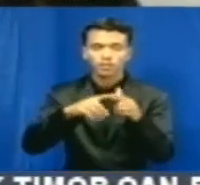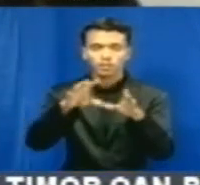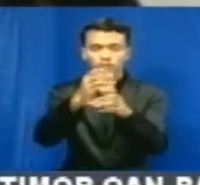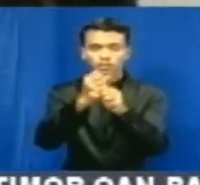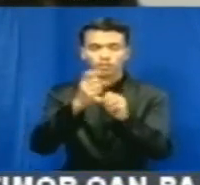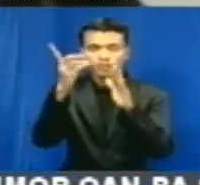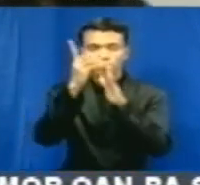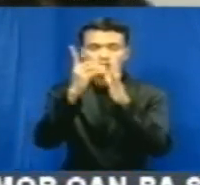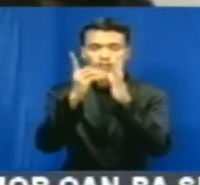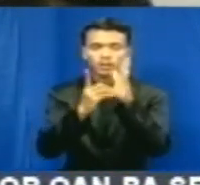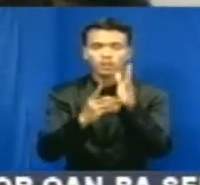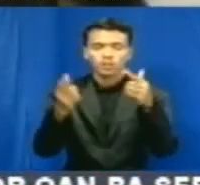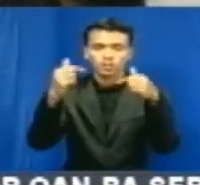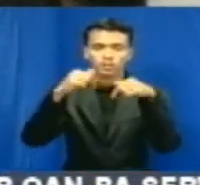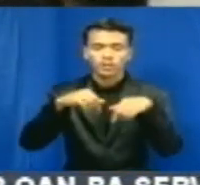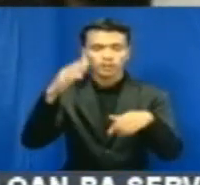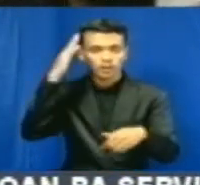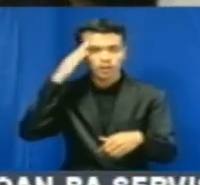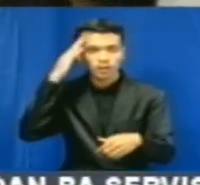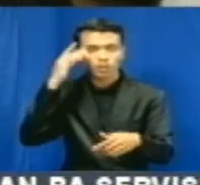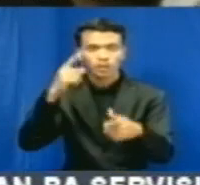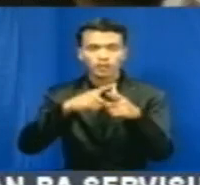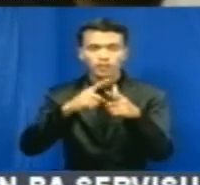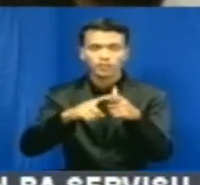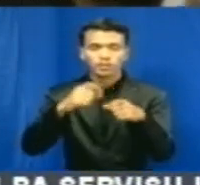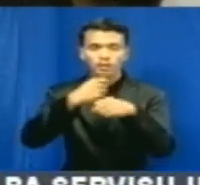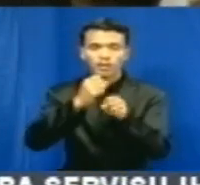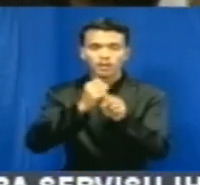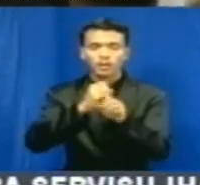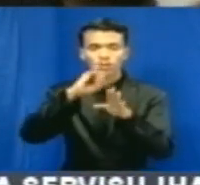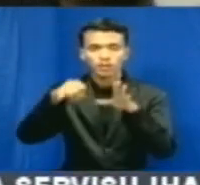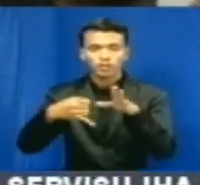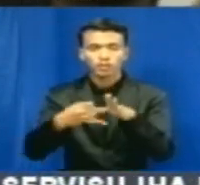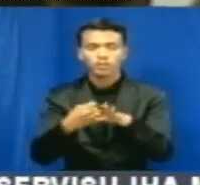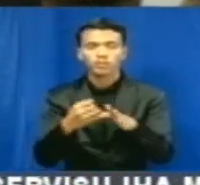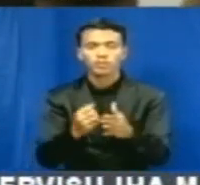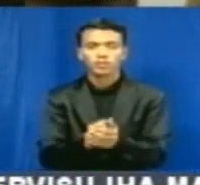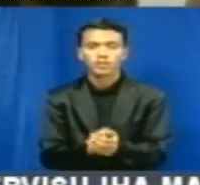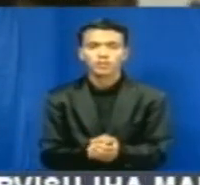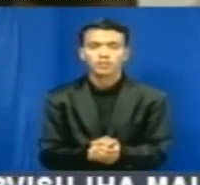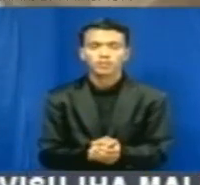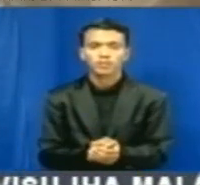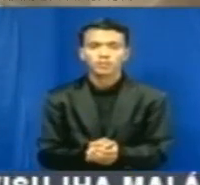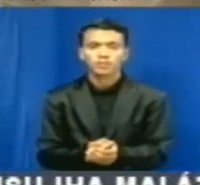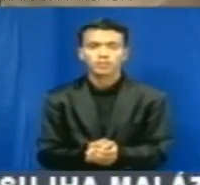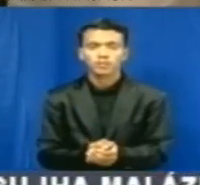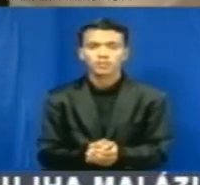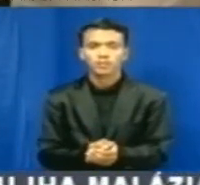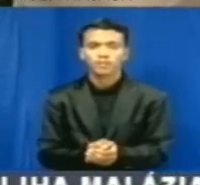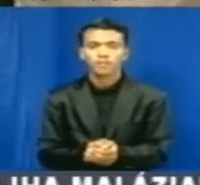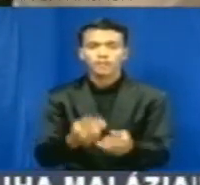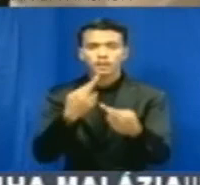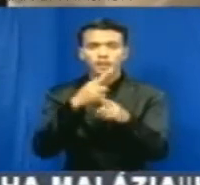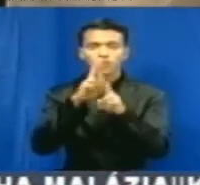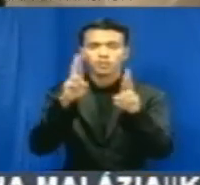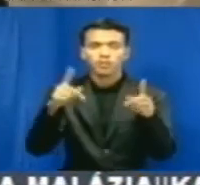dados, mas está a análise e depois está a conclusão. Não é, tem que baseava a regra ser no equia. E a apresentação do resultado